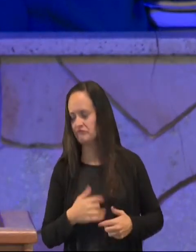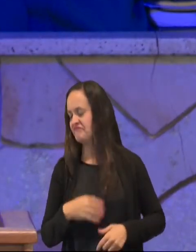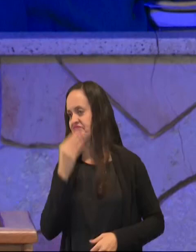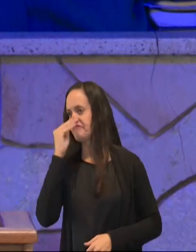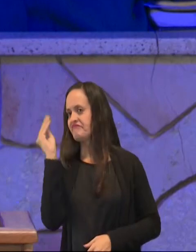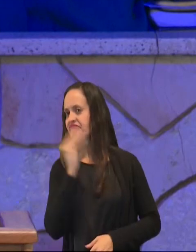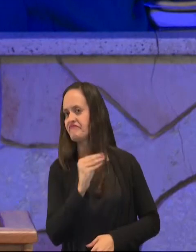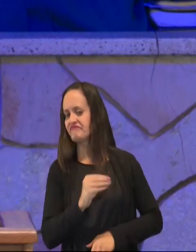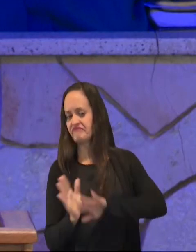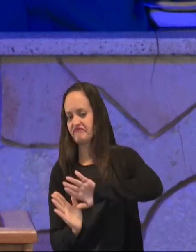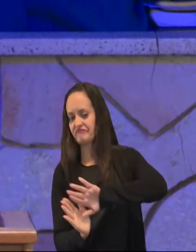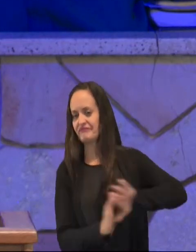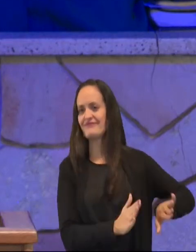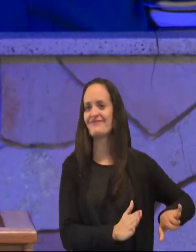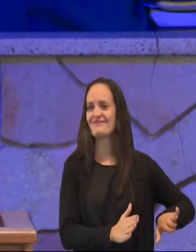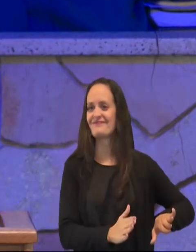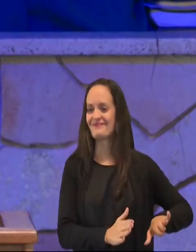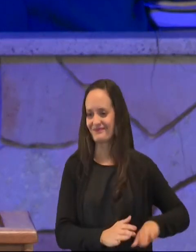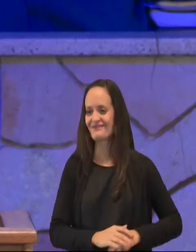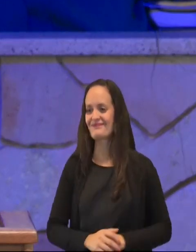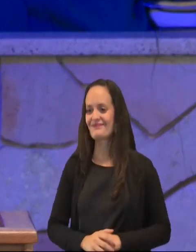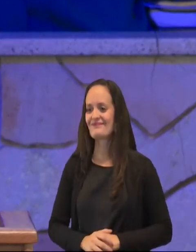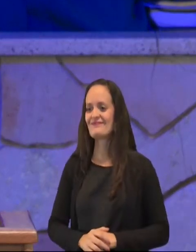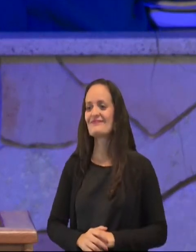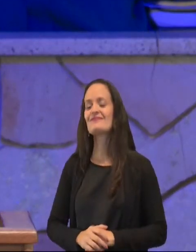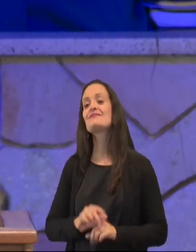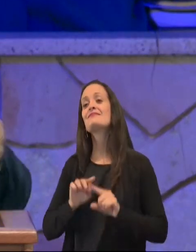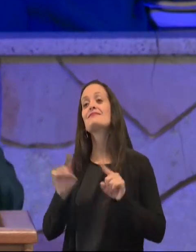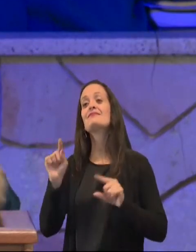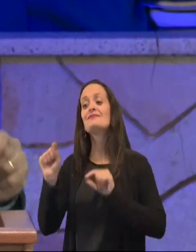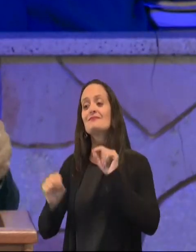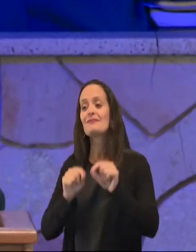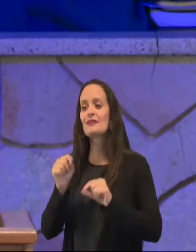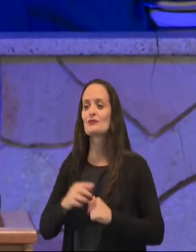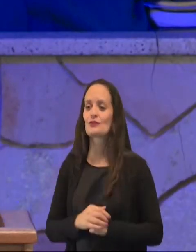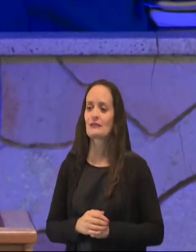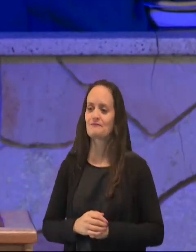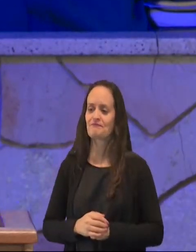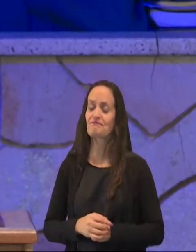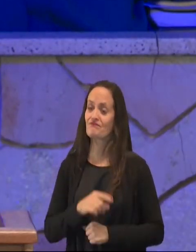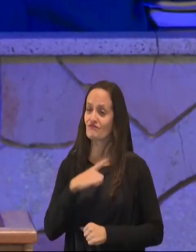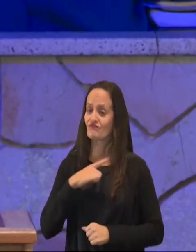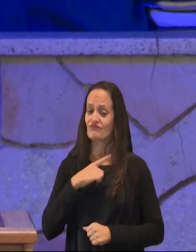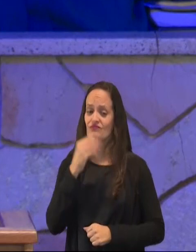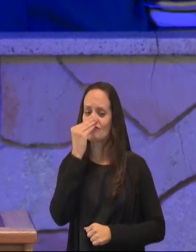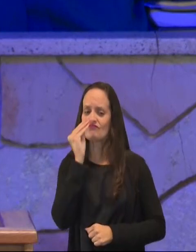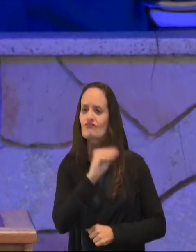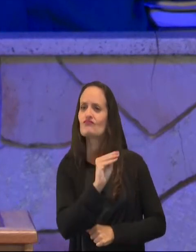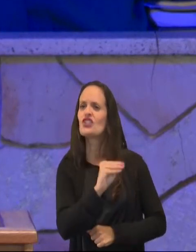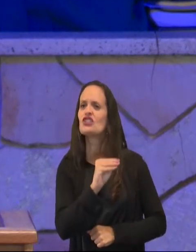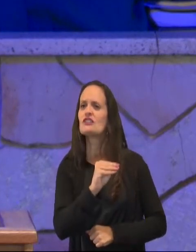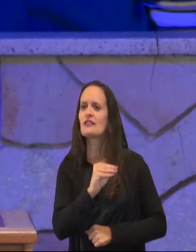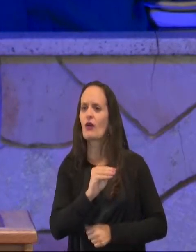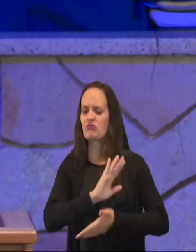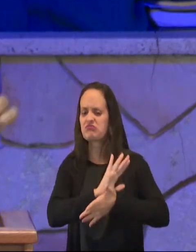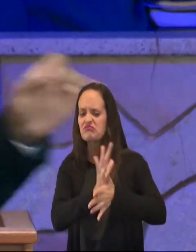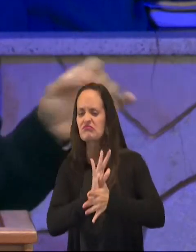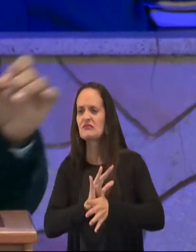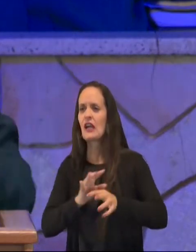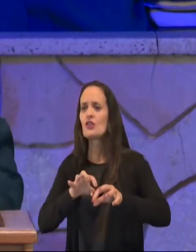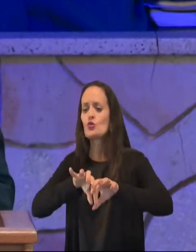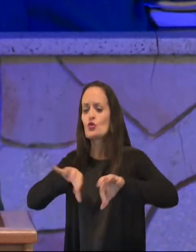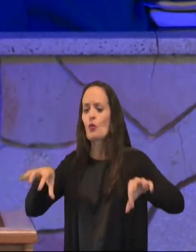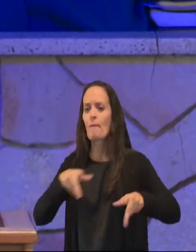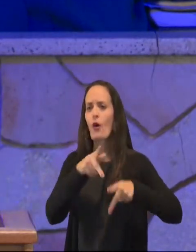do samaritano, porque havia uma disputa entre eles, havia uma rejeição entre aqueles povos desde 722, quando a